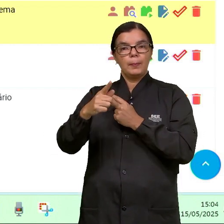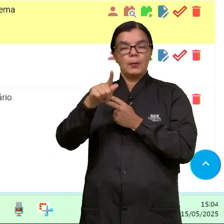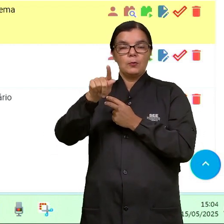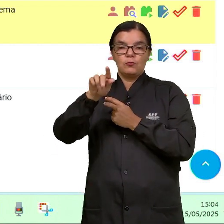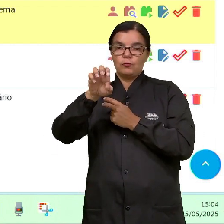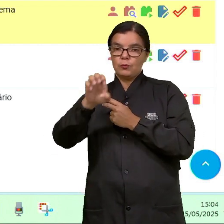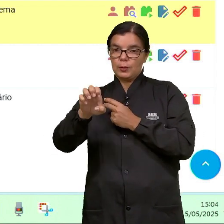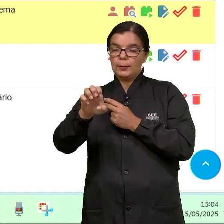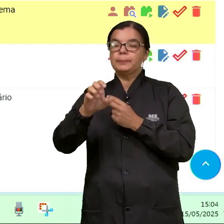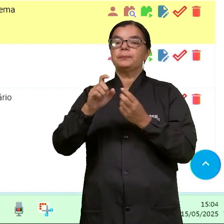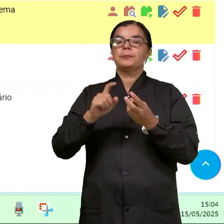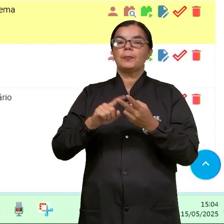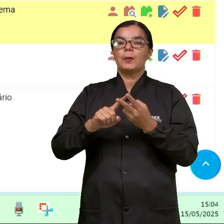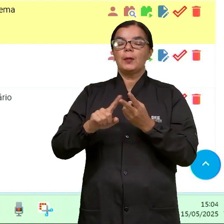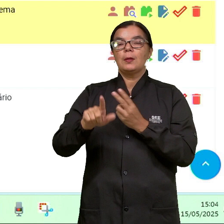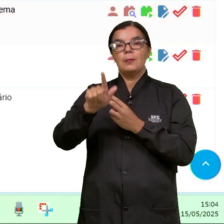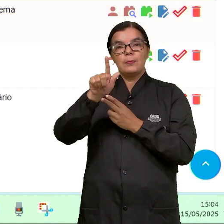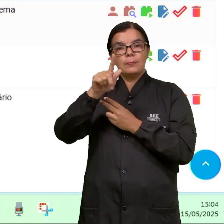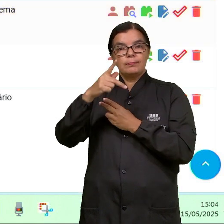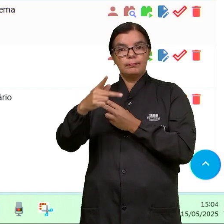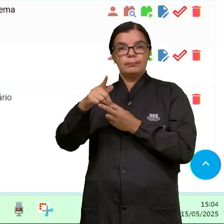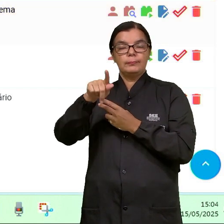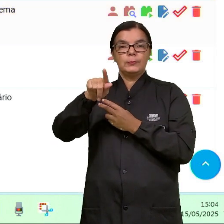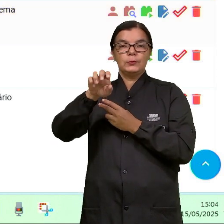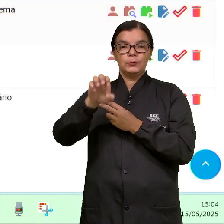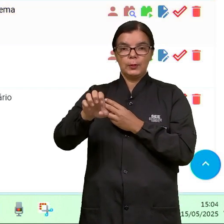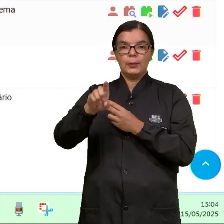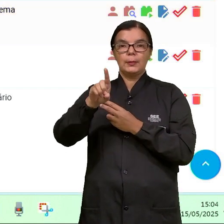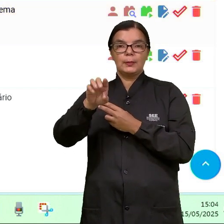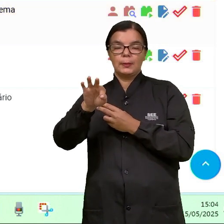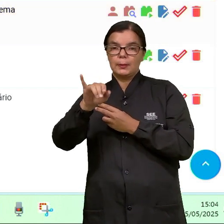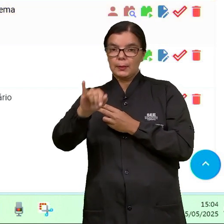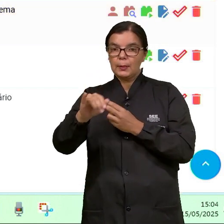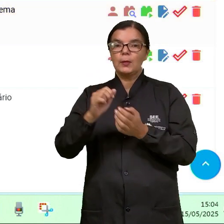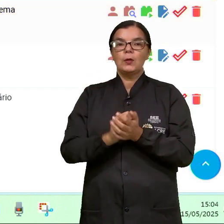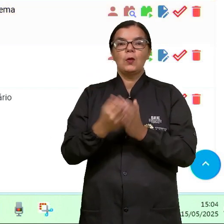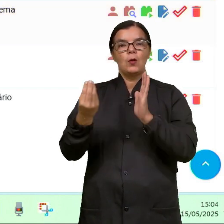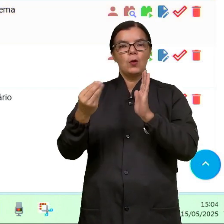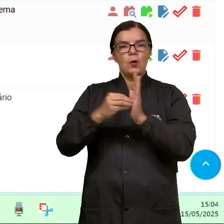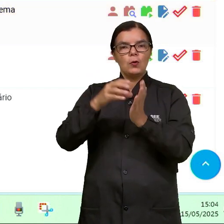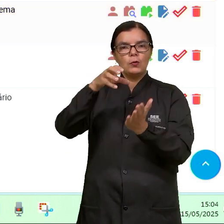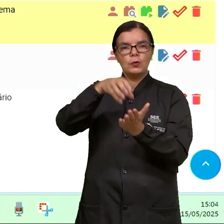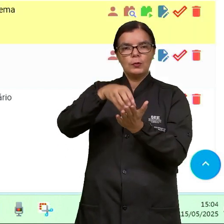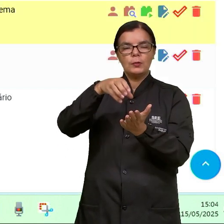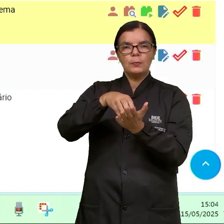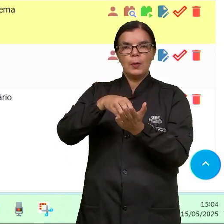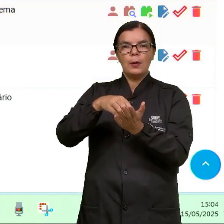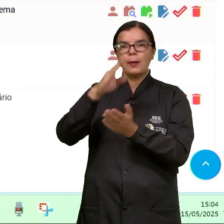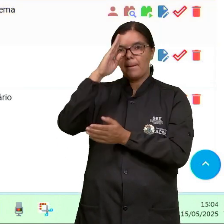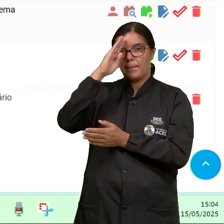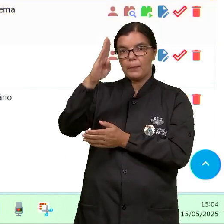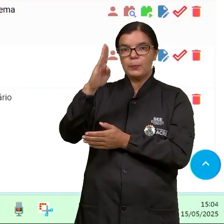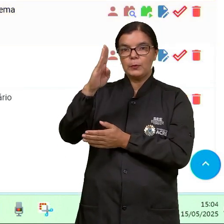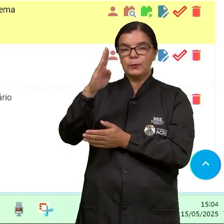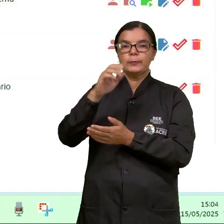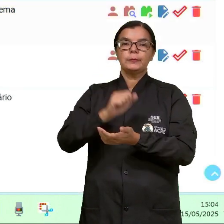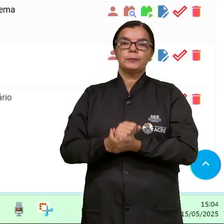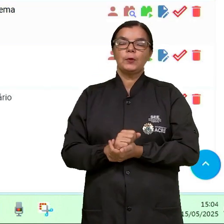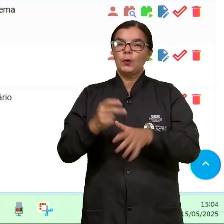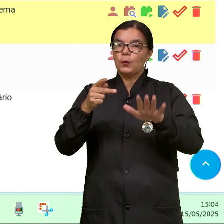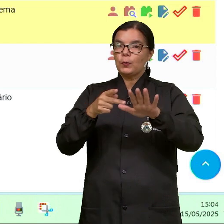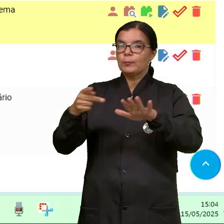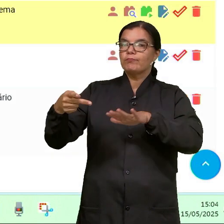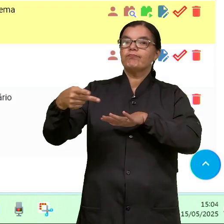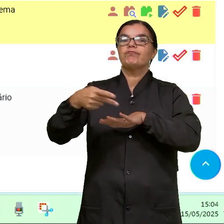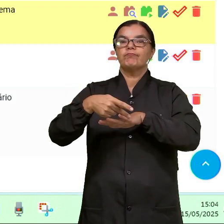de Compras, PGE DTI, tá? Eu posso colocar aqui, ó. Esse bloco é prioritário. Se eu marcar aqui como